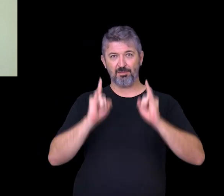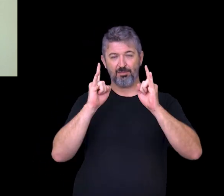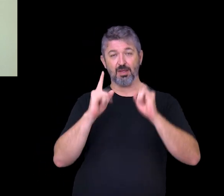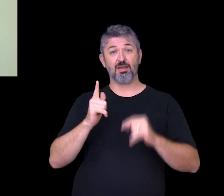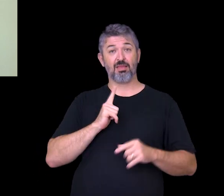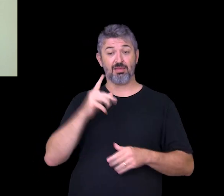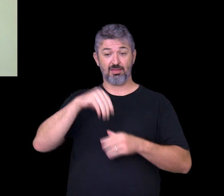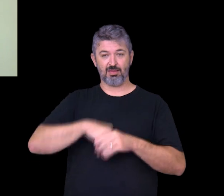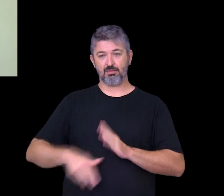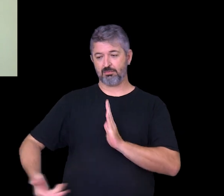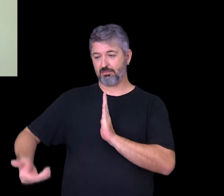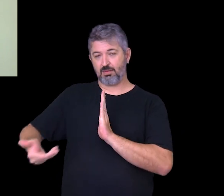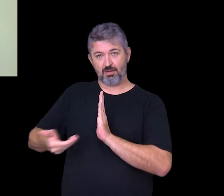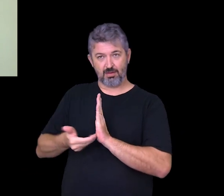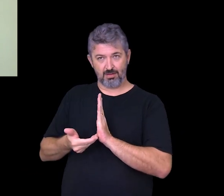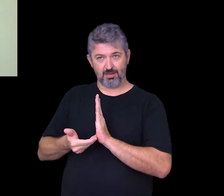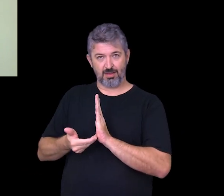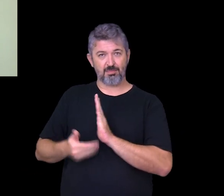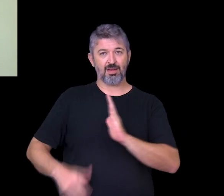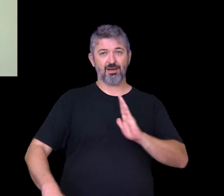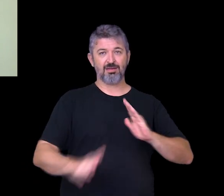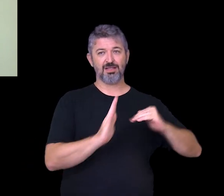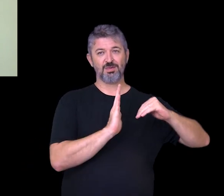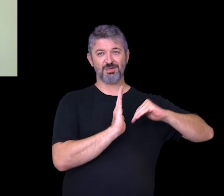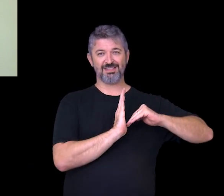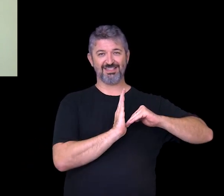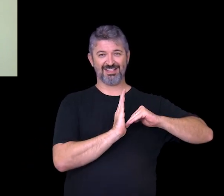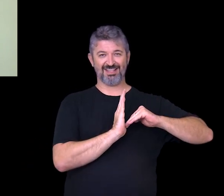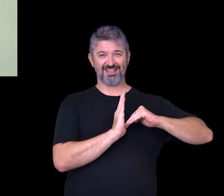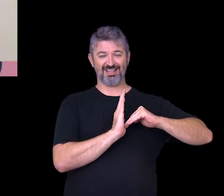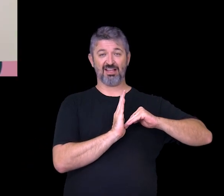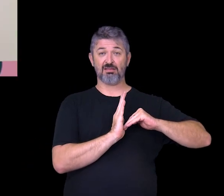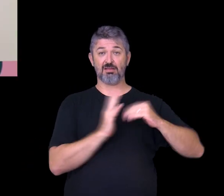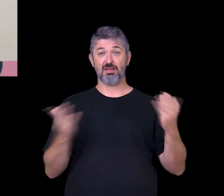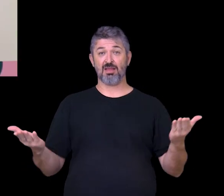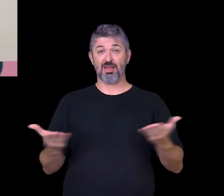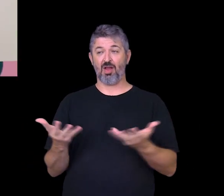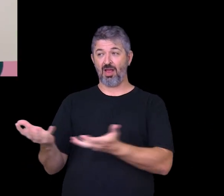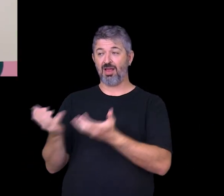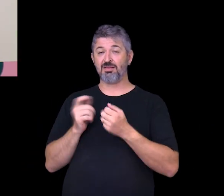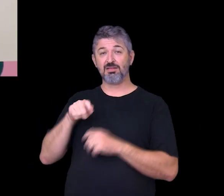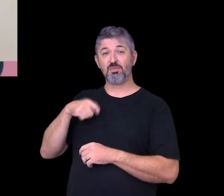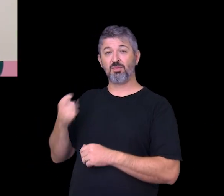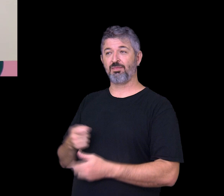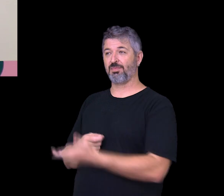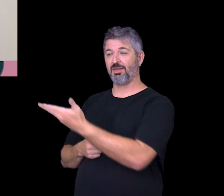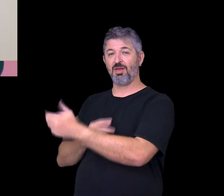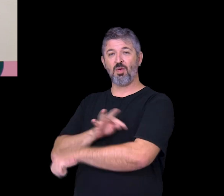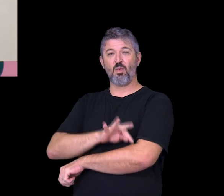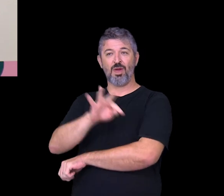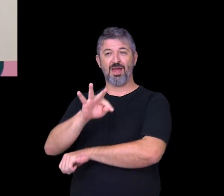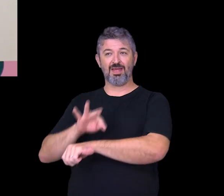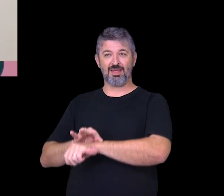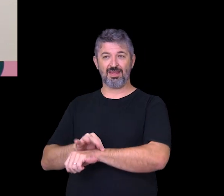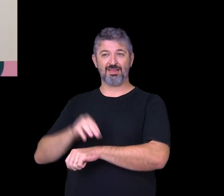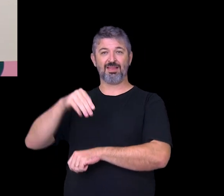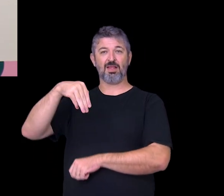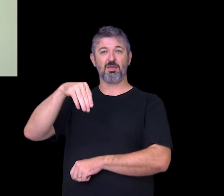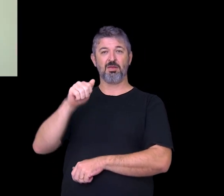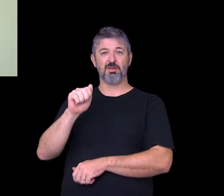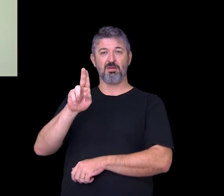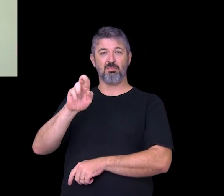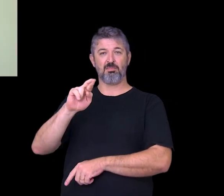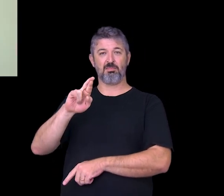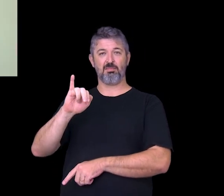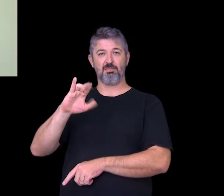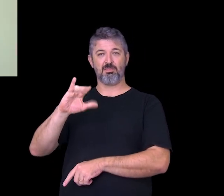dos Deputados e o Senado Federal, que eu recebo, neste ponto de vista, o arquiteto Maurício Mata, que conhece bastante